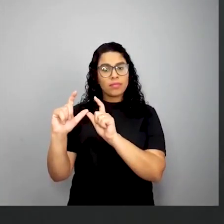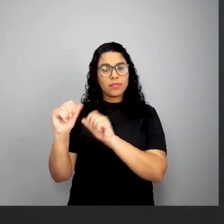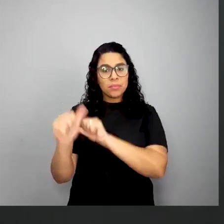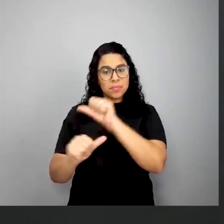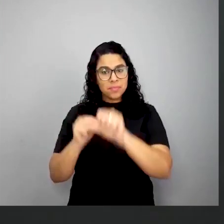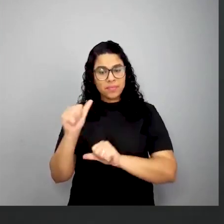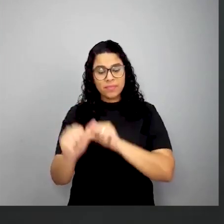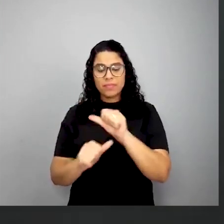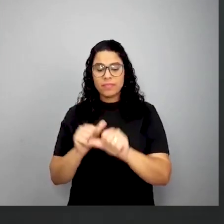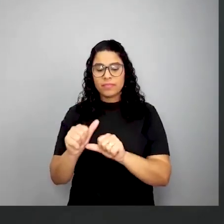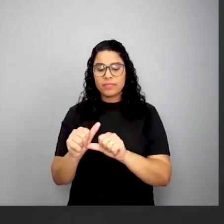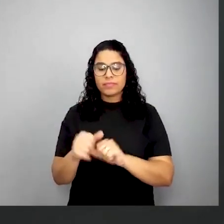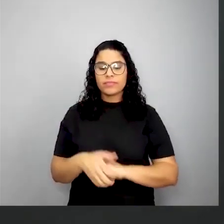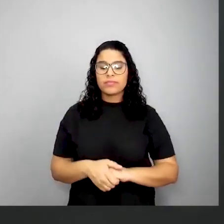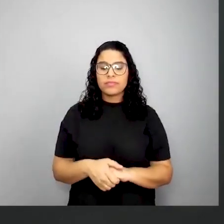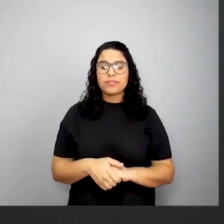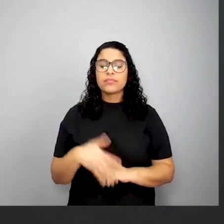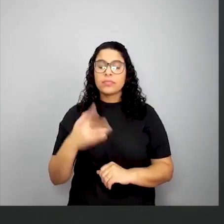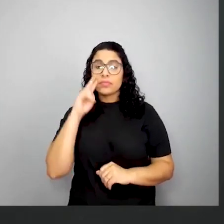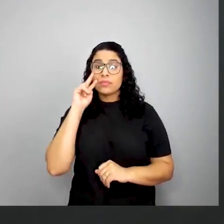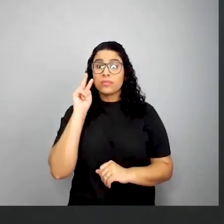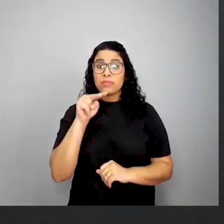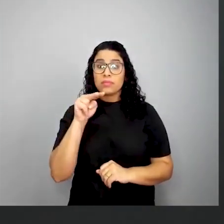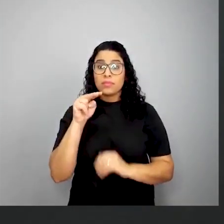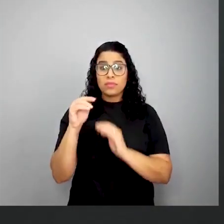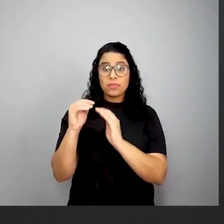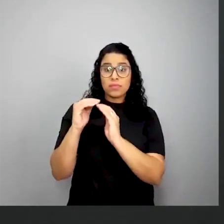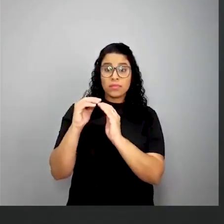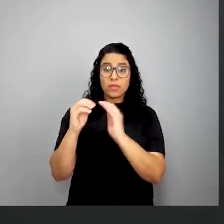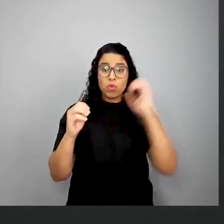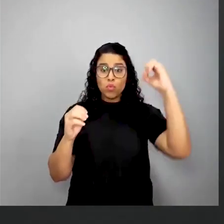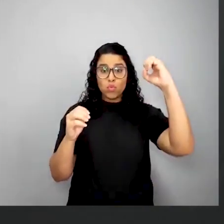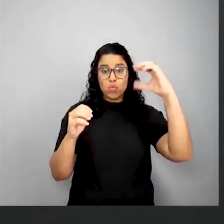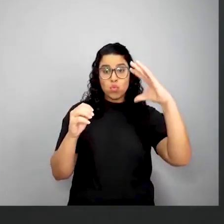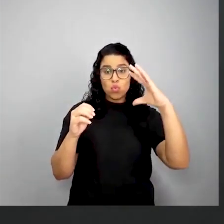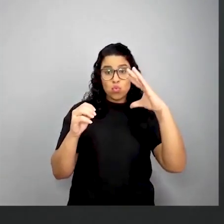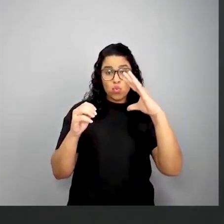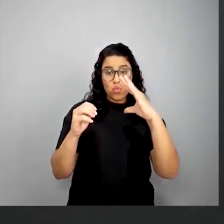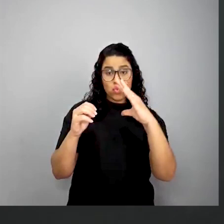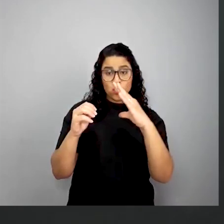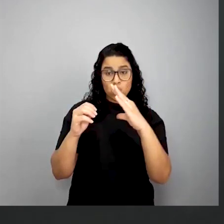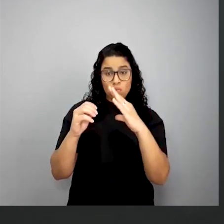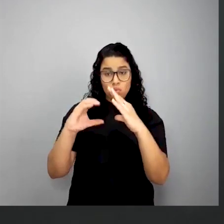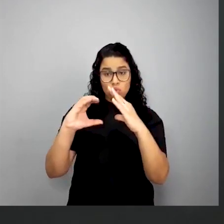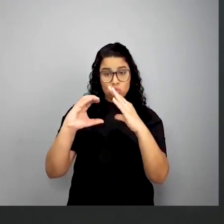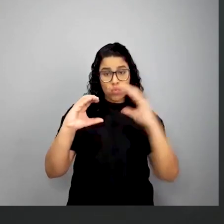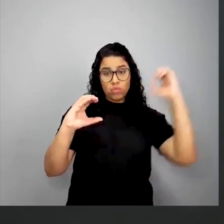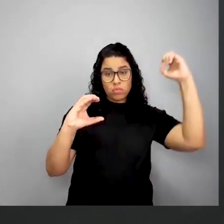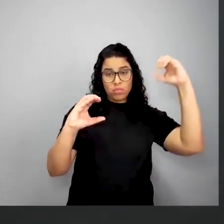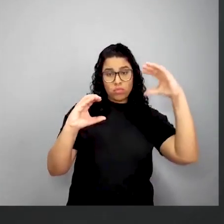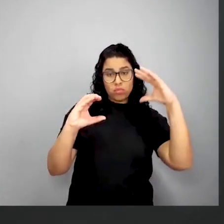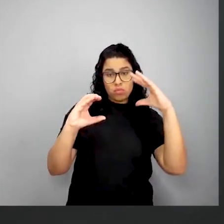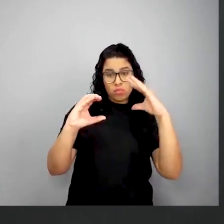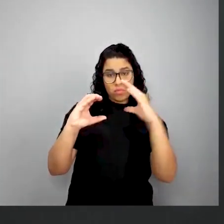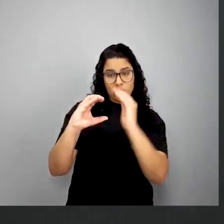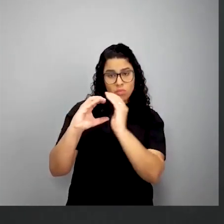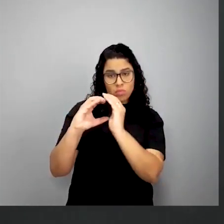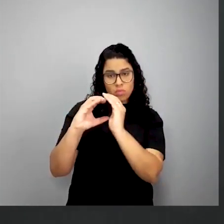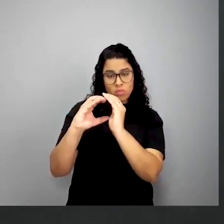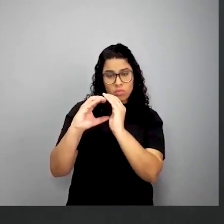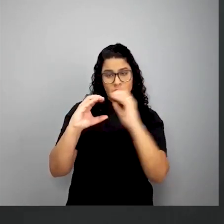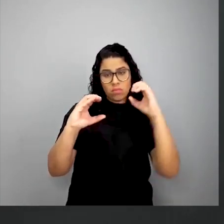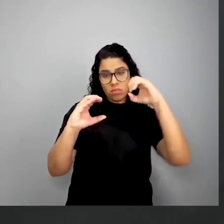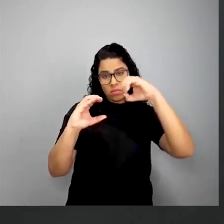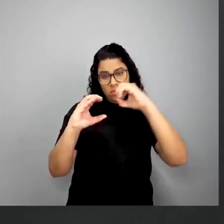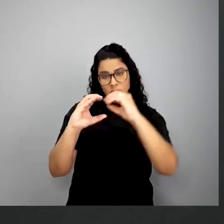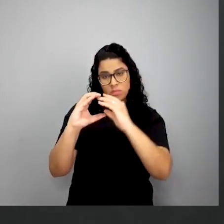Eu vejo essa imagem então, a luz bate, essa luz ela vai entrar, convergir a imagem